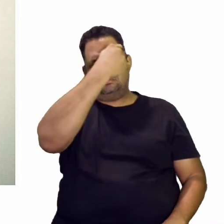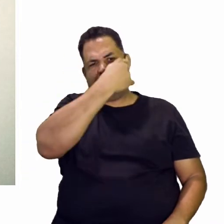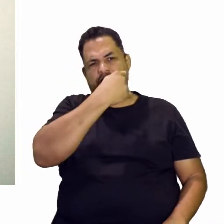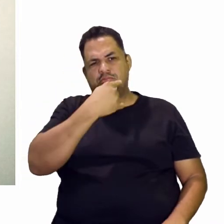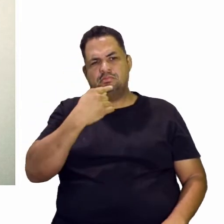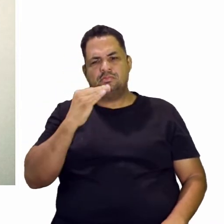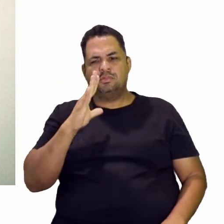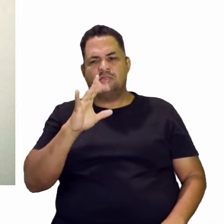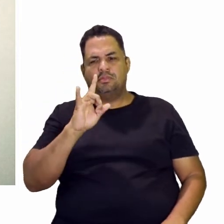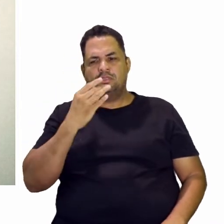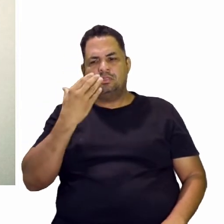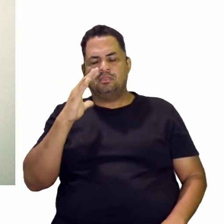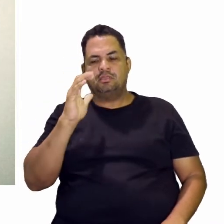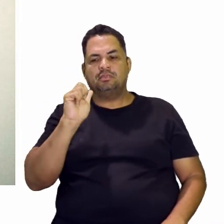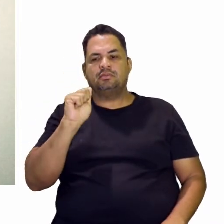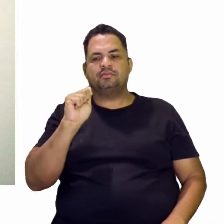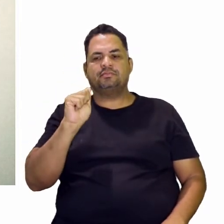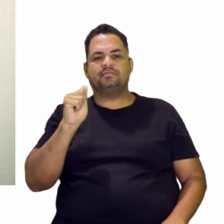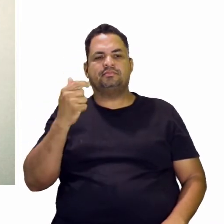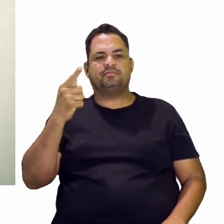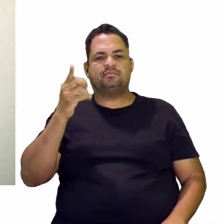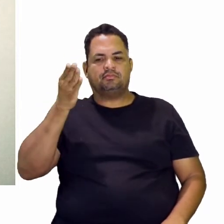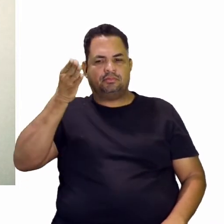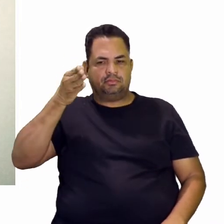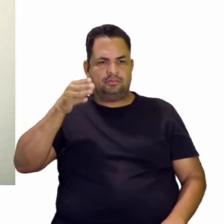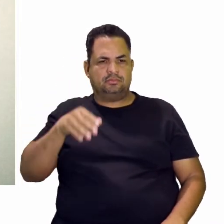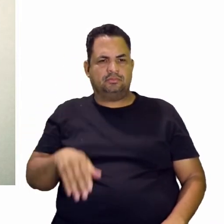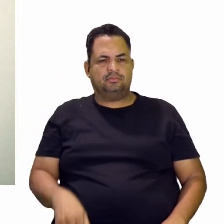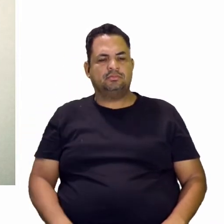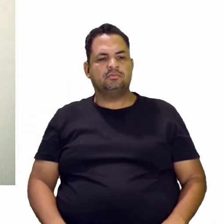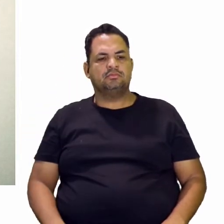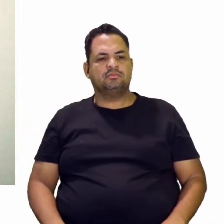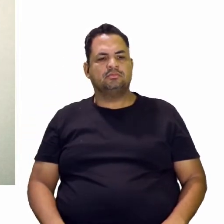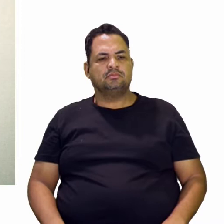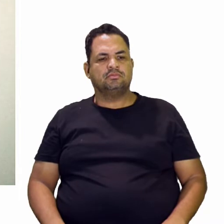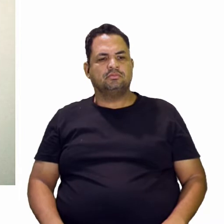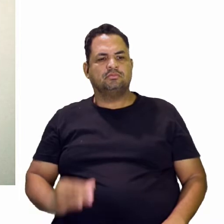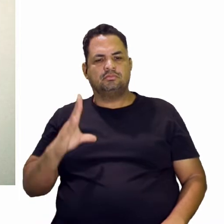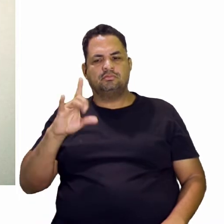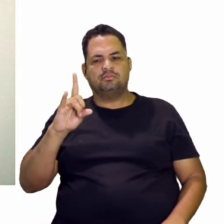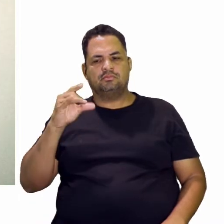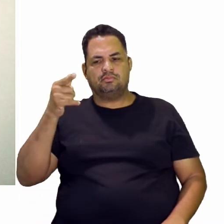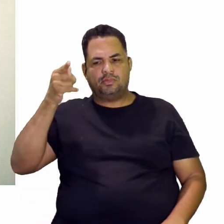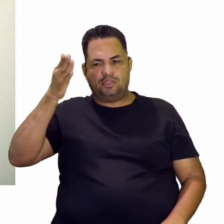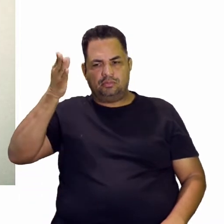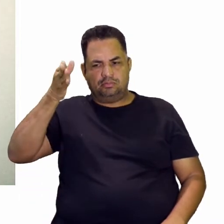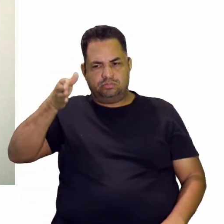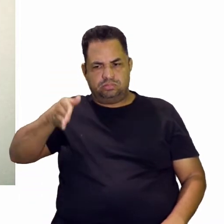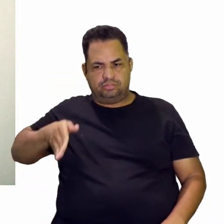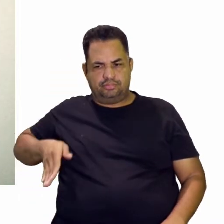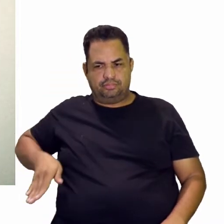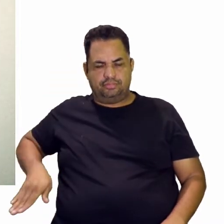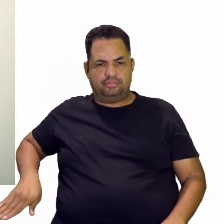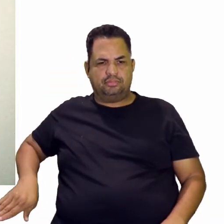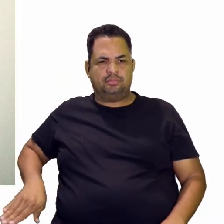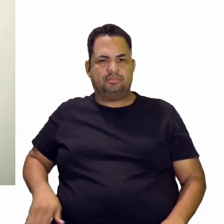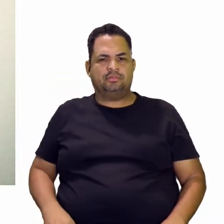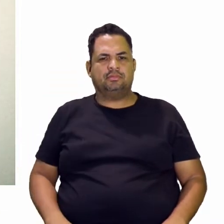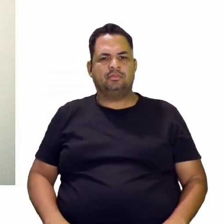identificar. Essa cabeça, e aqui a cauda, ela é